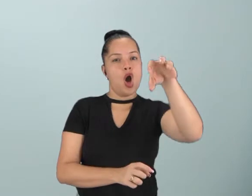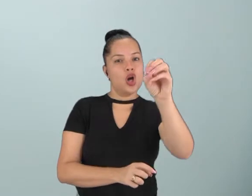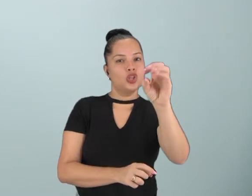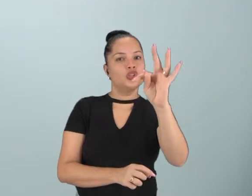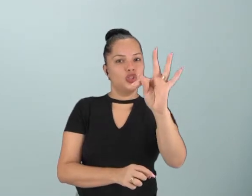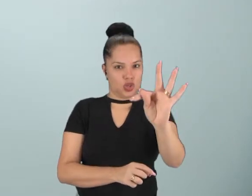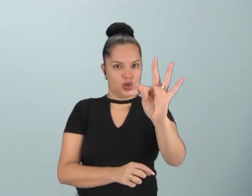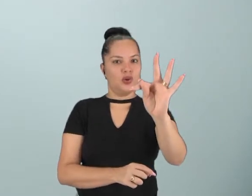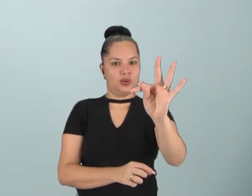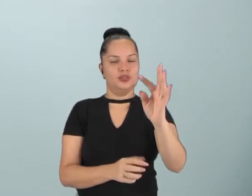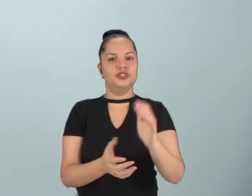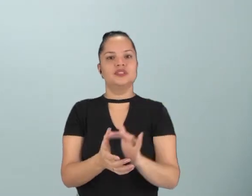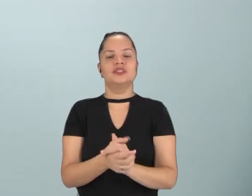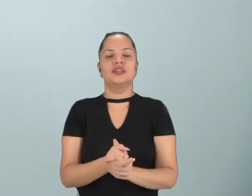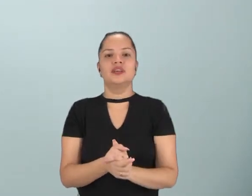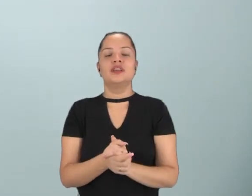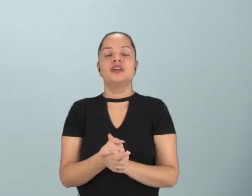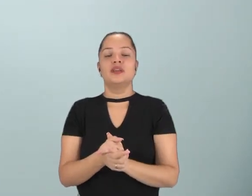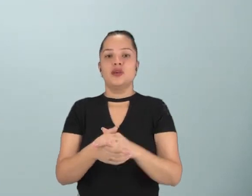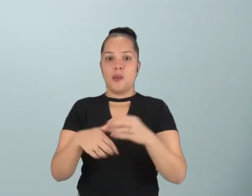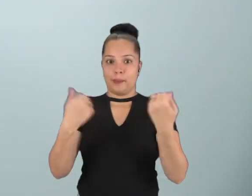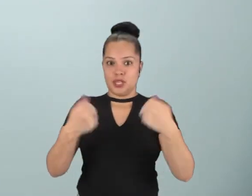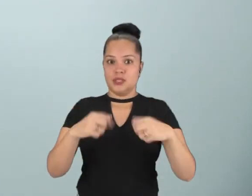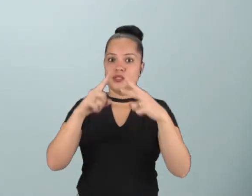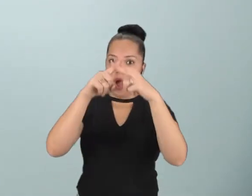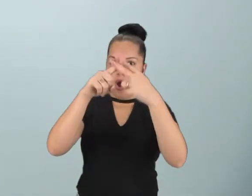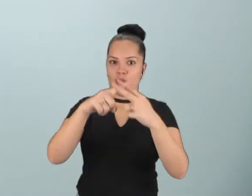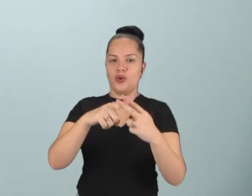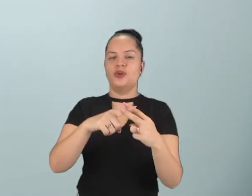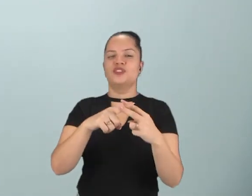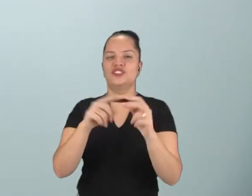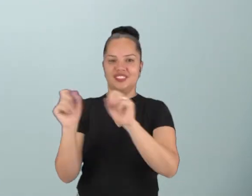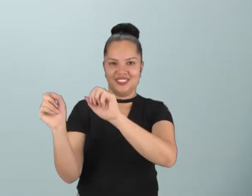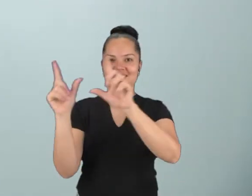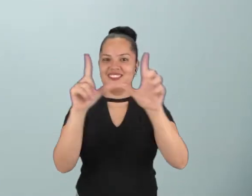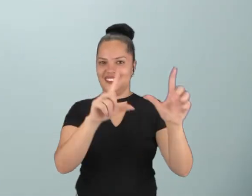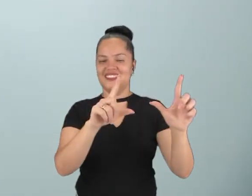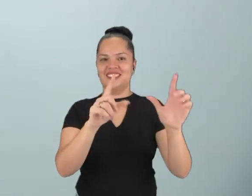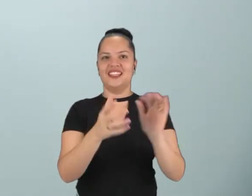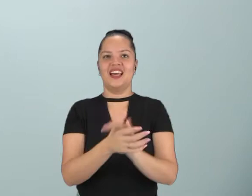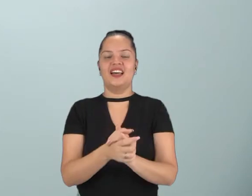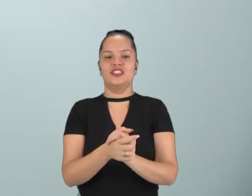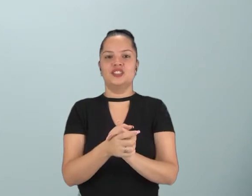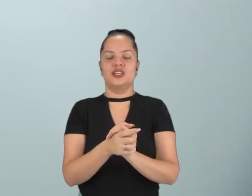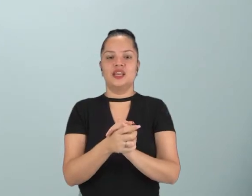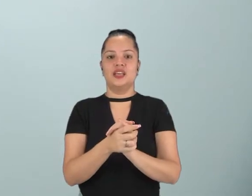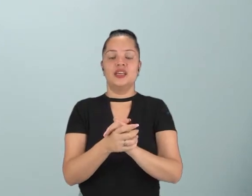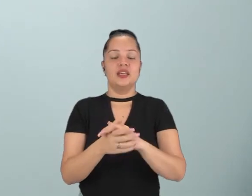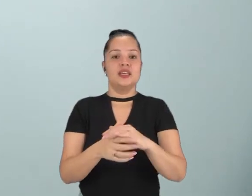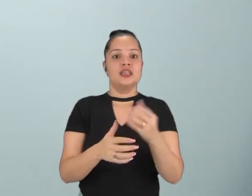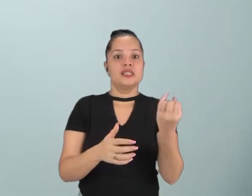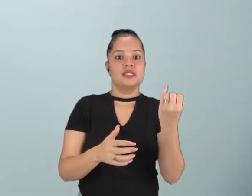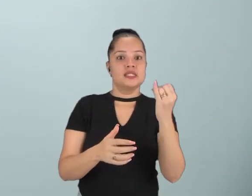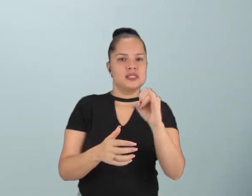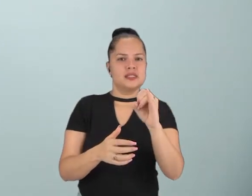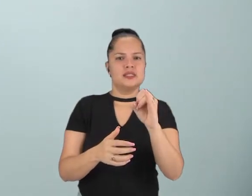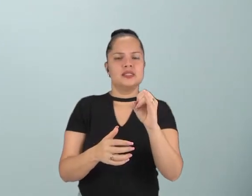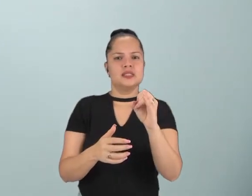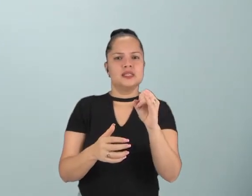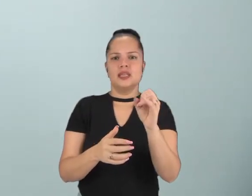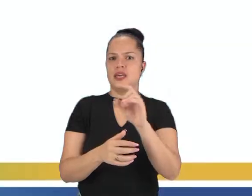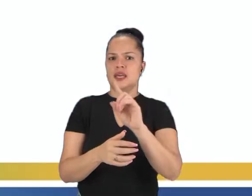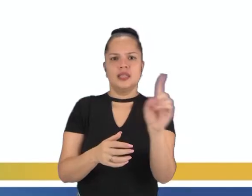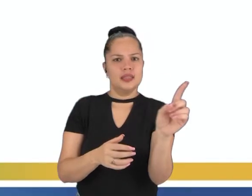slide. Então, there isn't, que é a junção do is not, contraído vai dar isn't. Na forma negativa, there isn't. Na